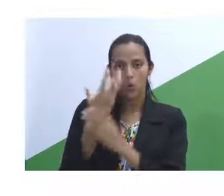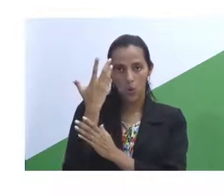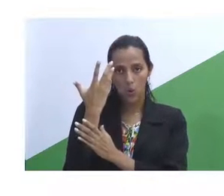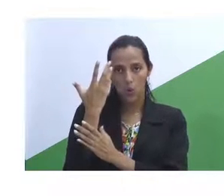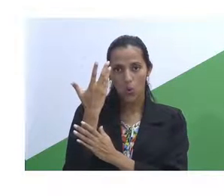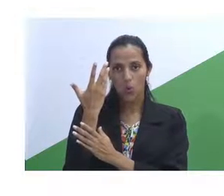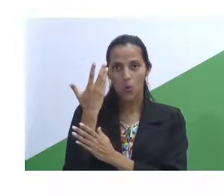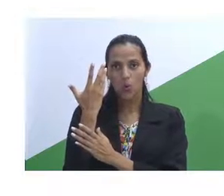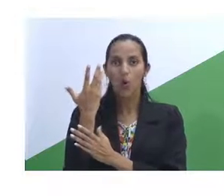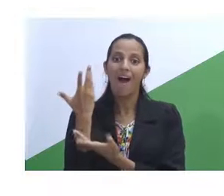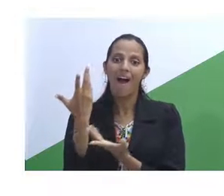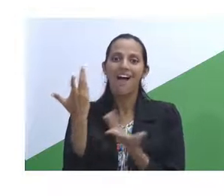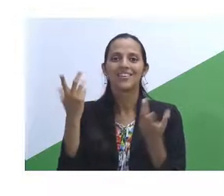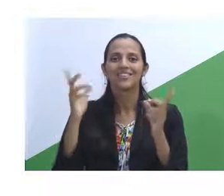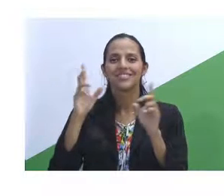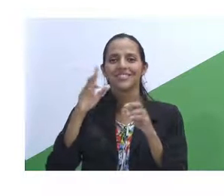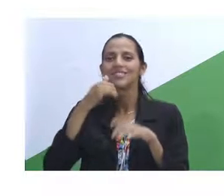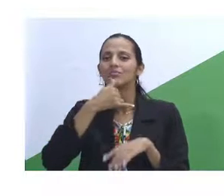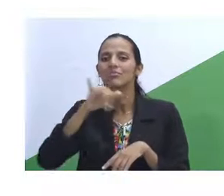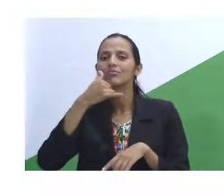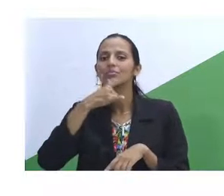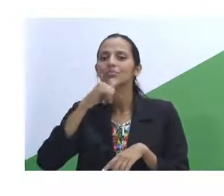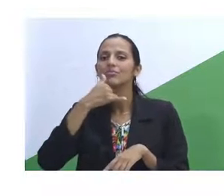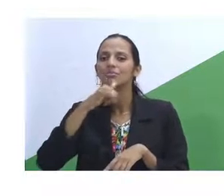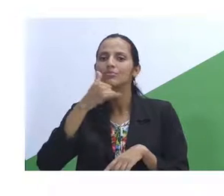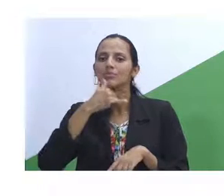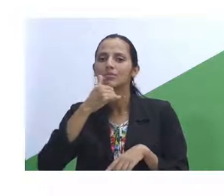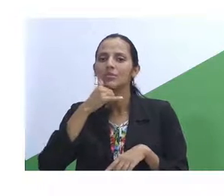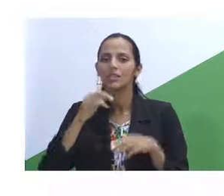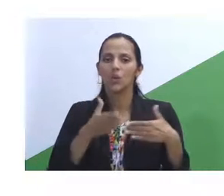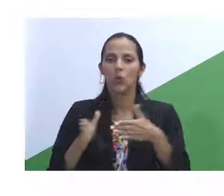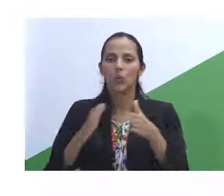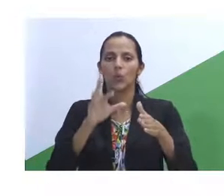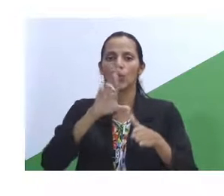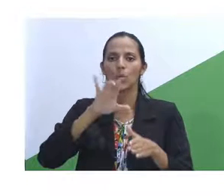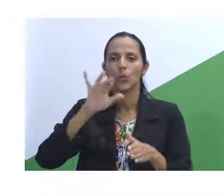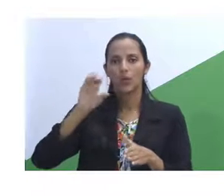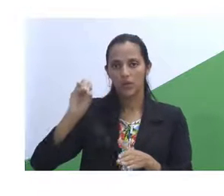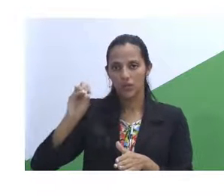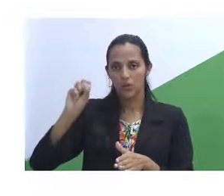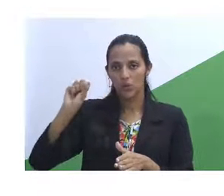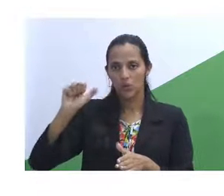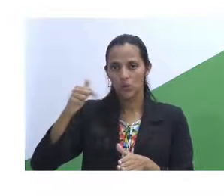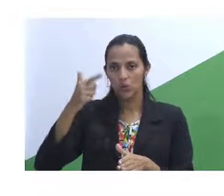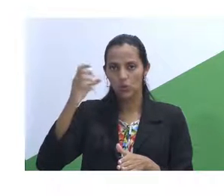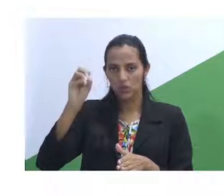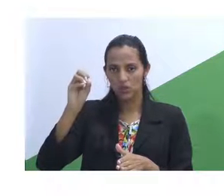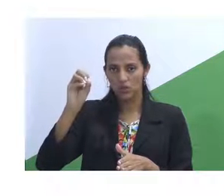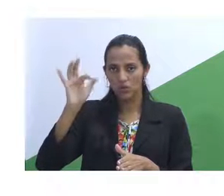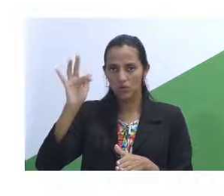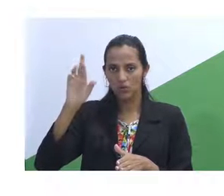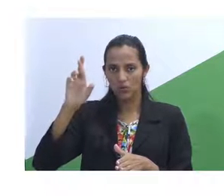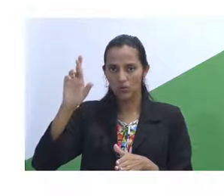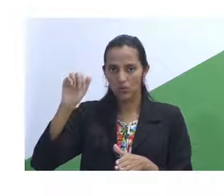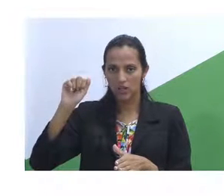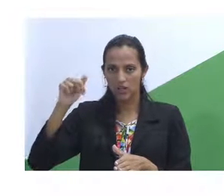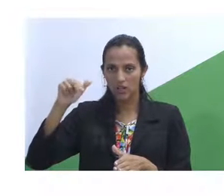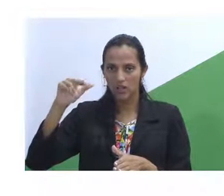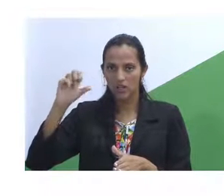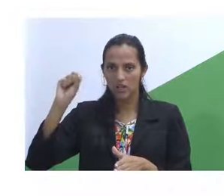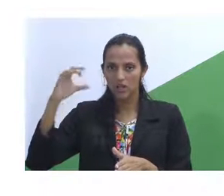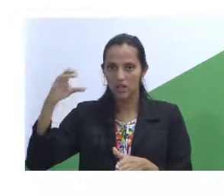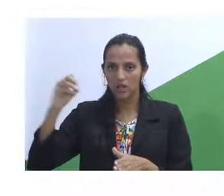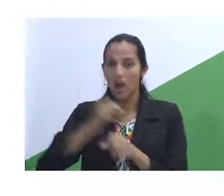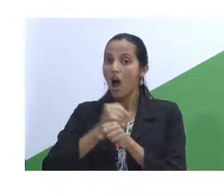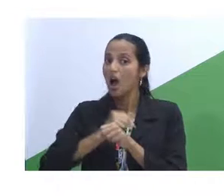da companhia hidrelétrica, né? Do São Francisco, do Rio São Francisco, que é de 1945. Por quê?